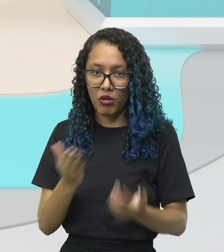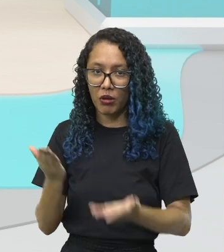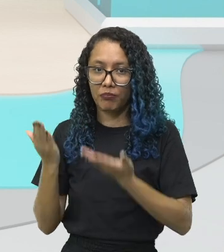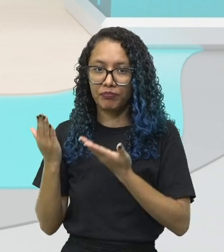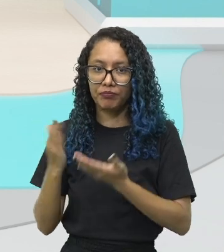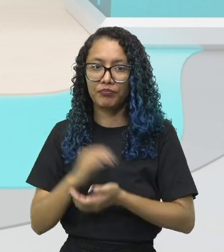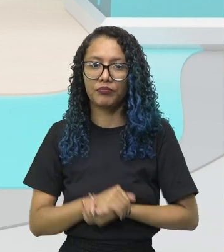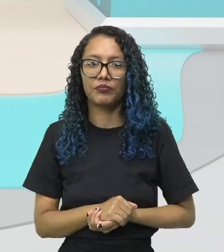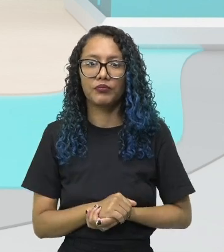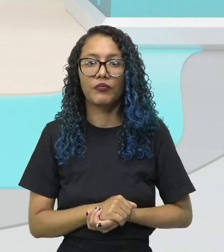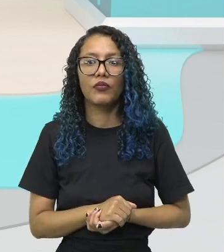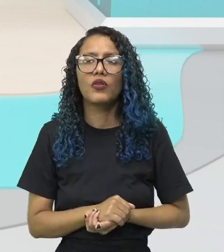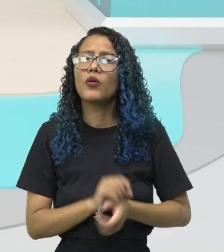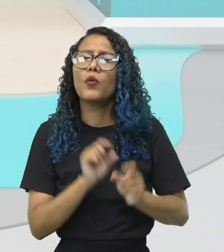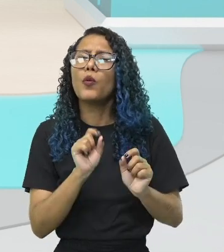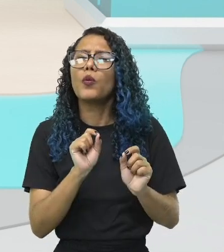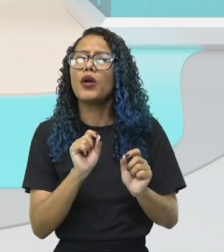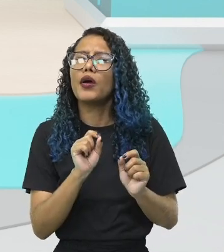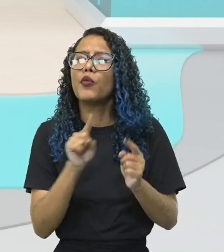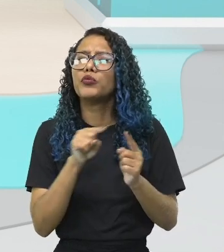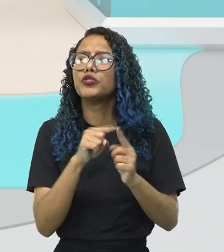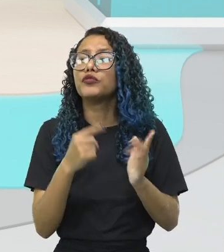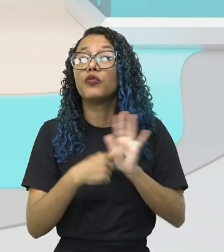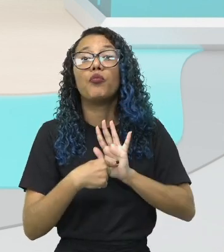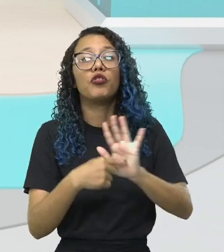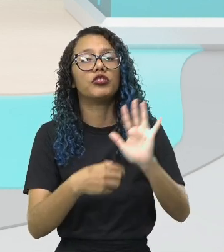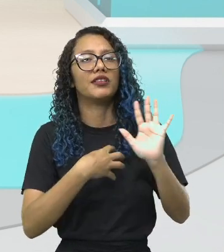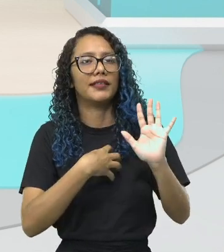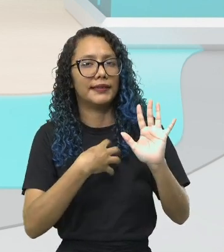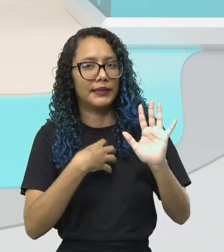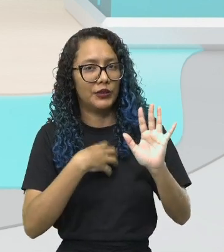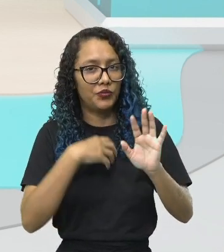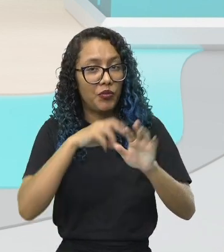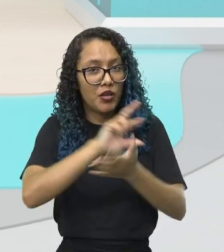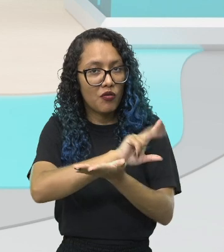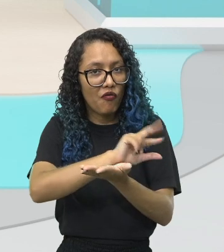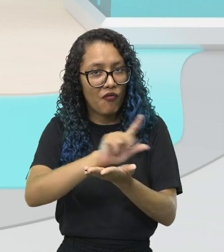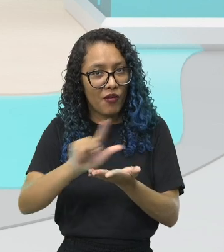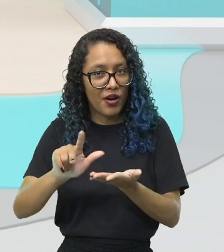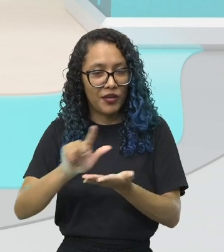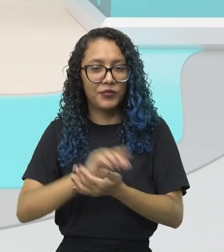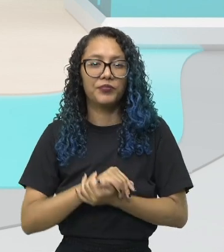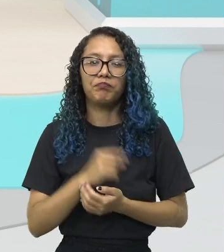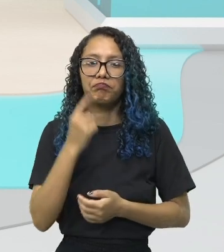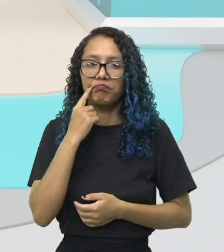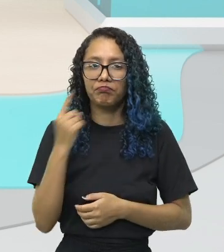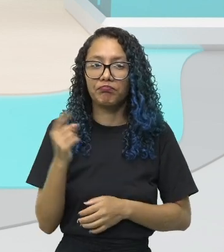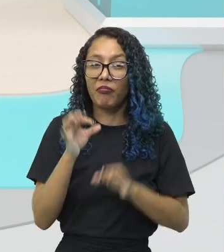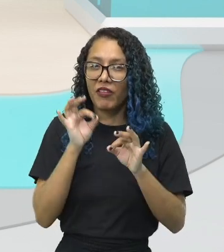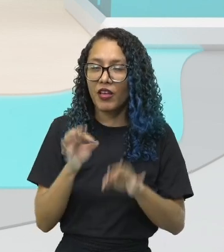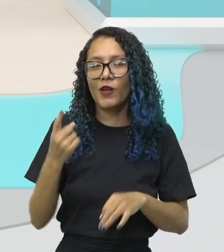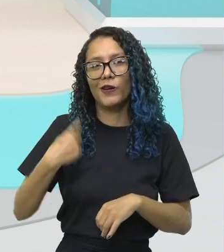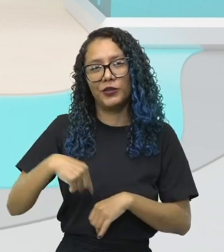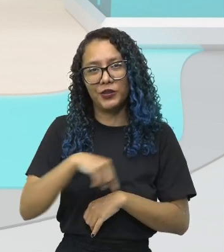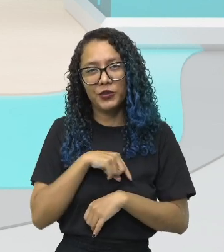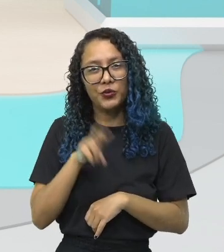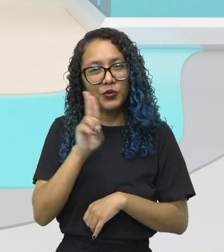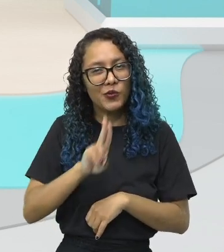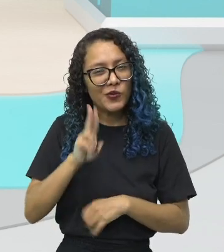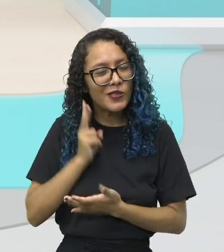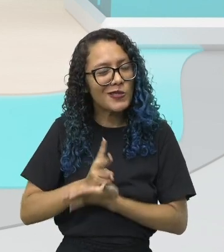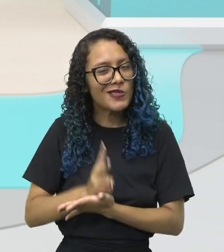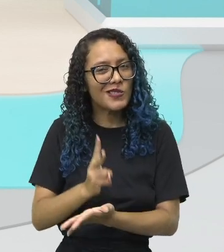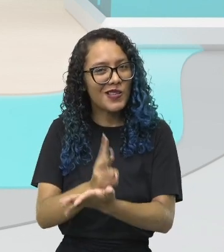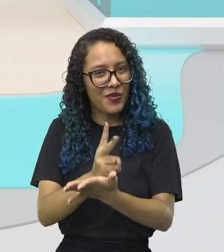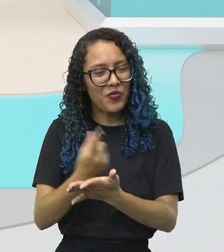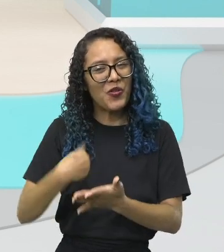e apareço para mostrar sentimentos. Olha, esse aqui com certeza nós mulheres usamos bastante, né?